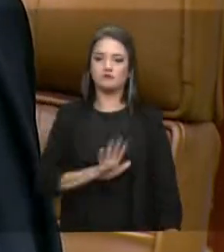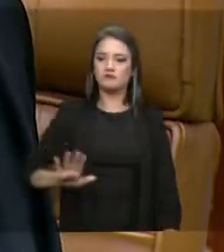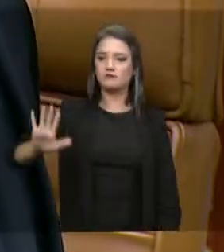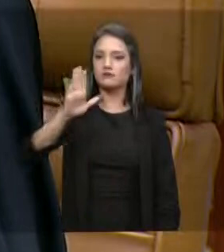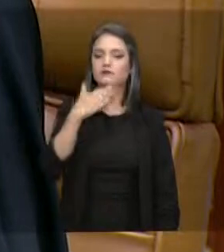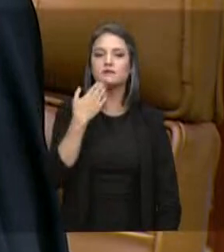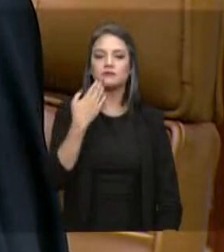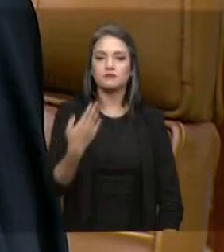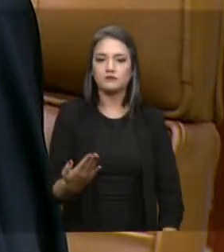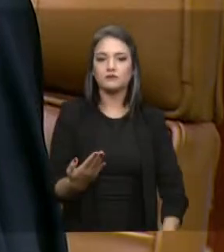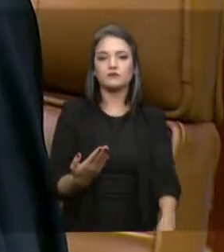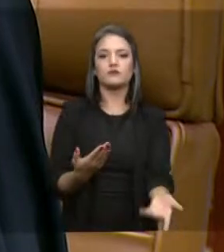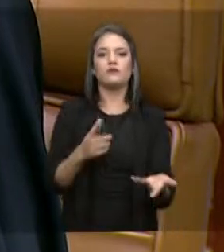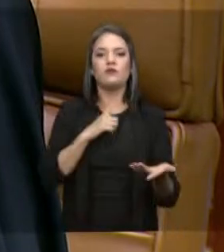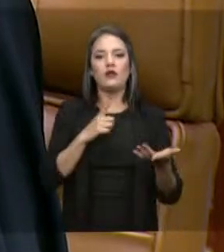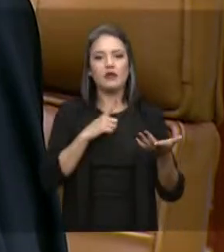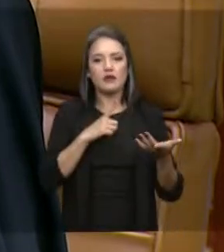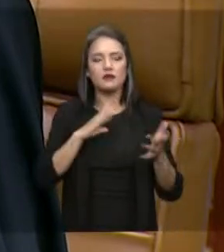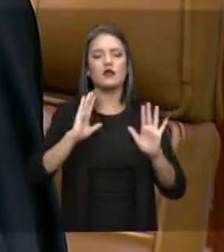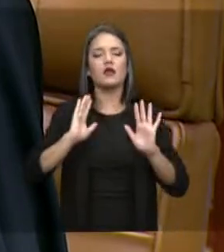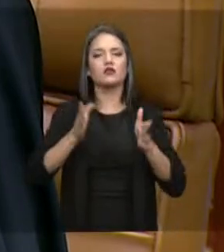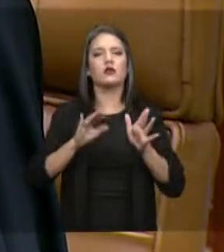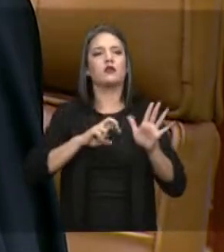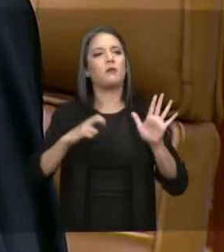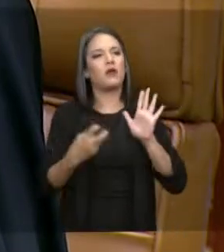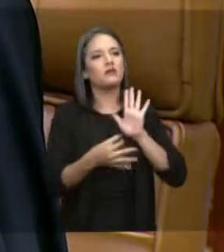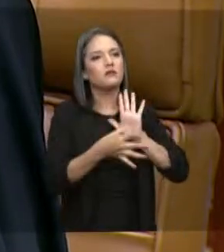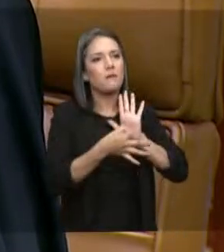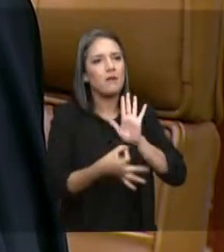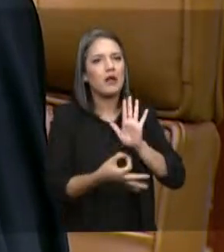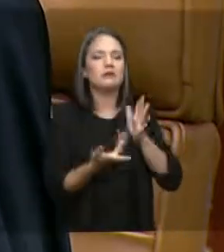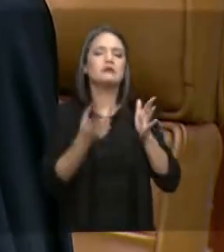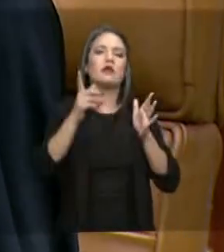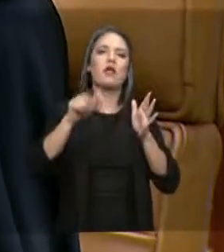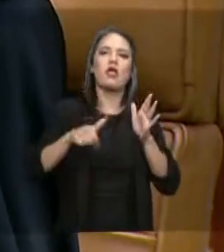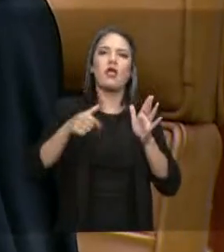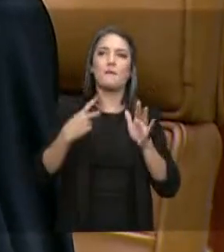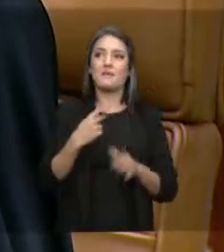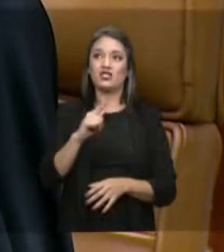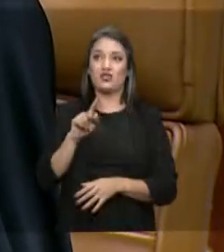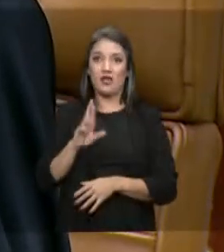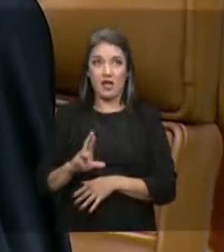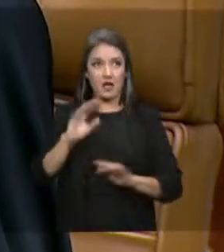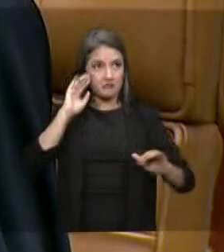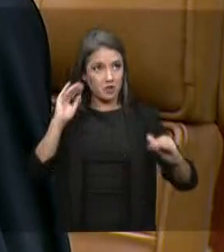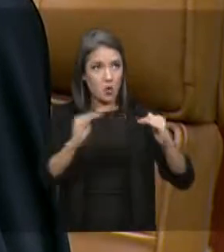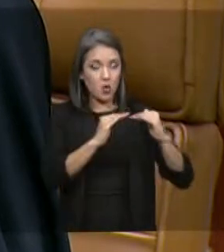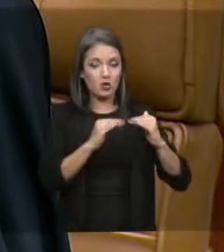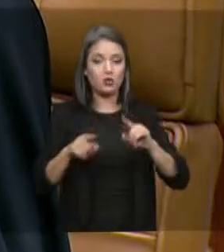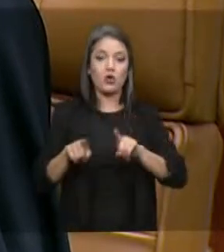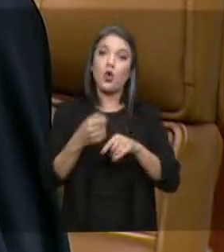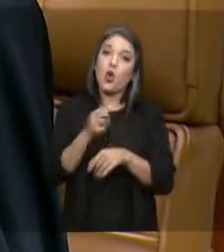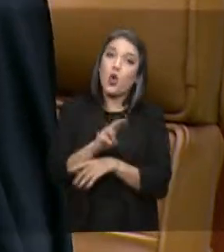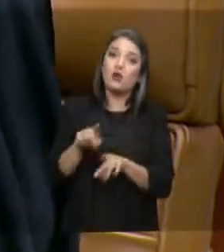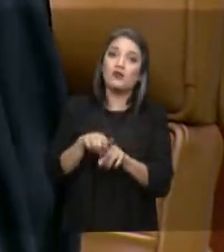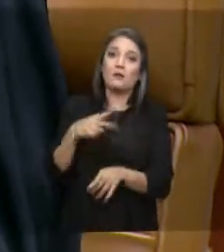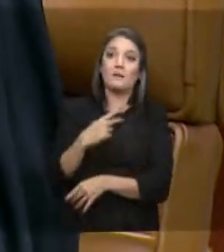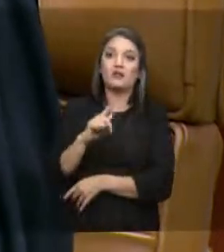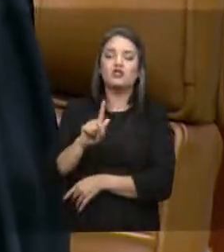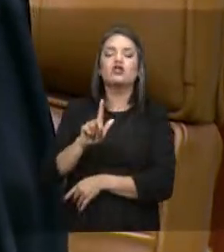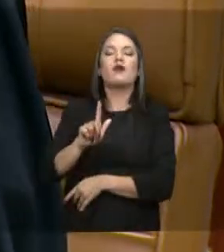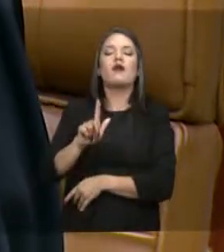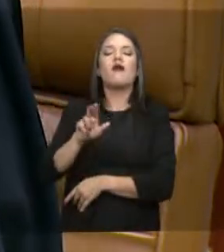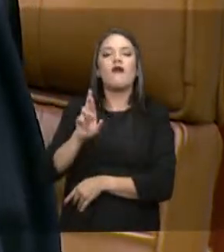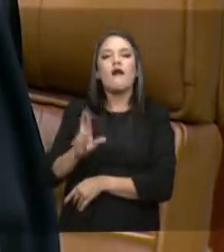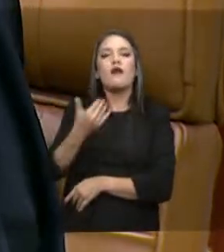com parecer favorável da Procuradoria Geral da República ou apelido diretamente da procuradoria geral da república